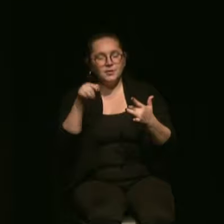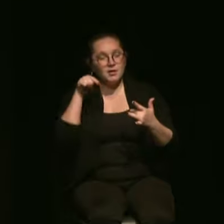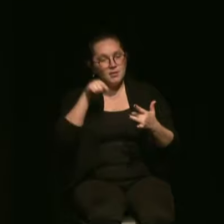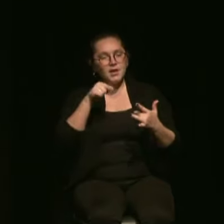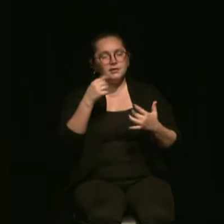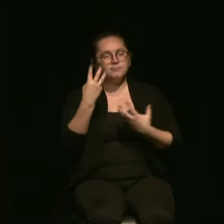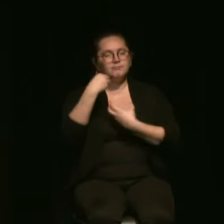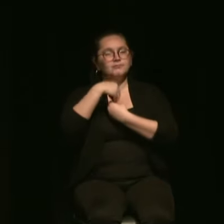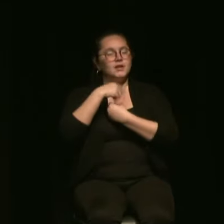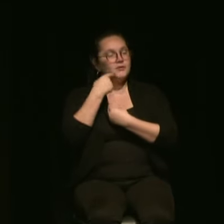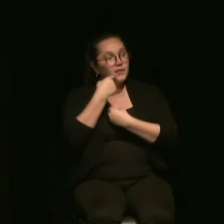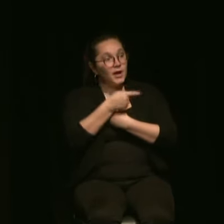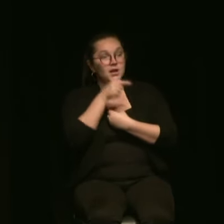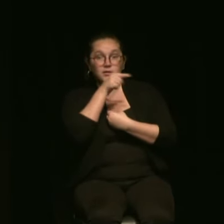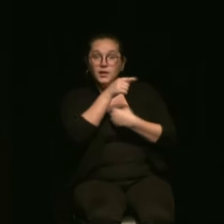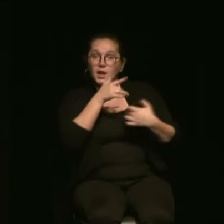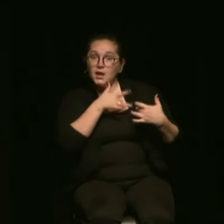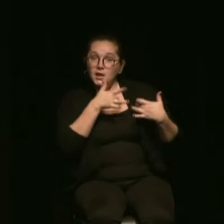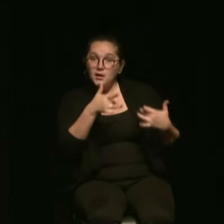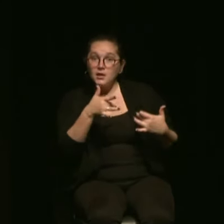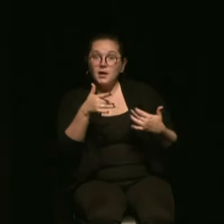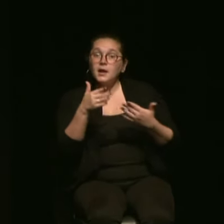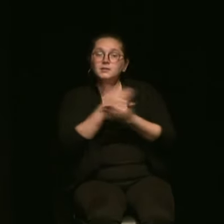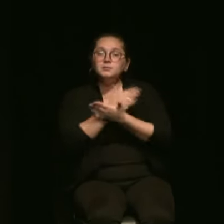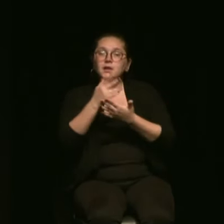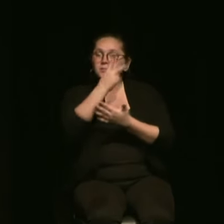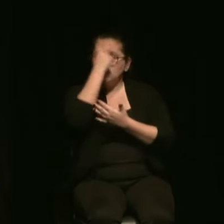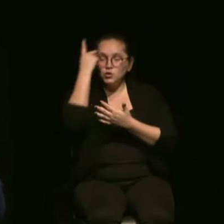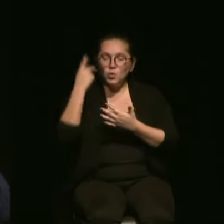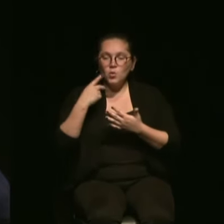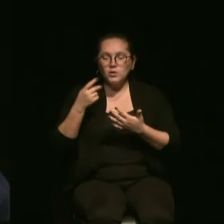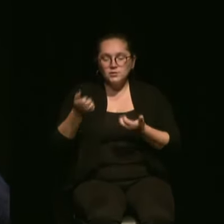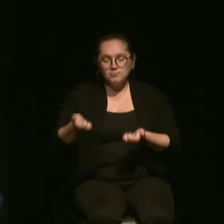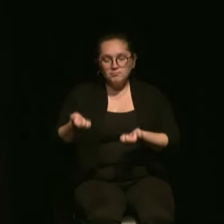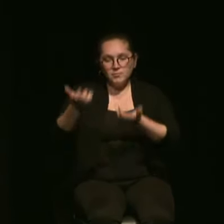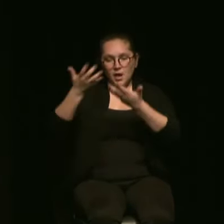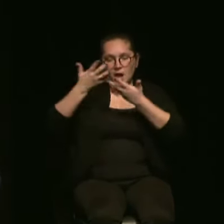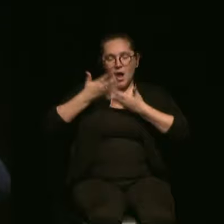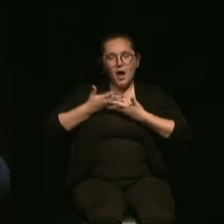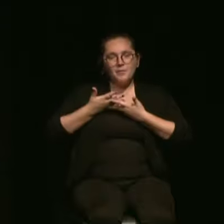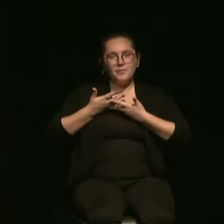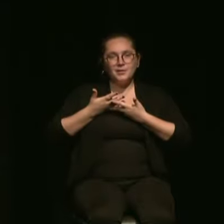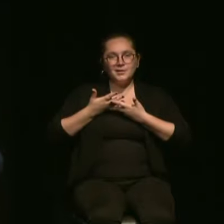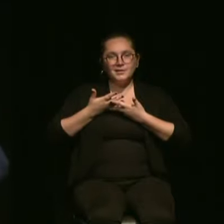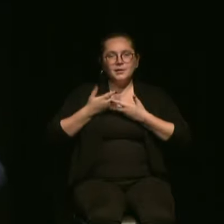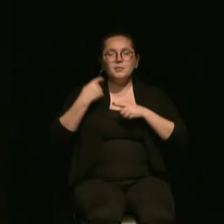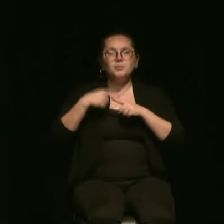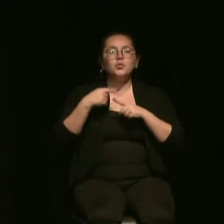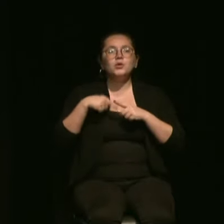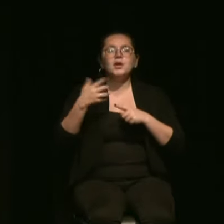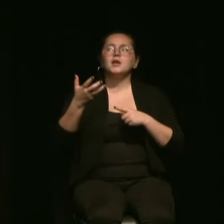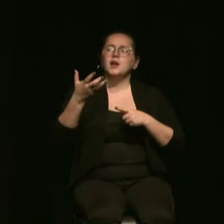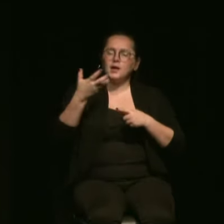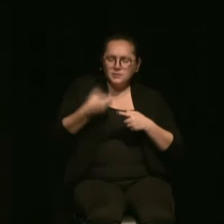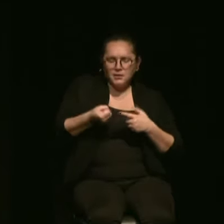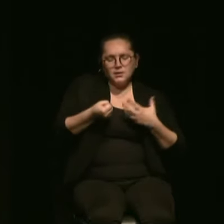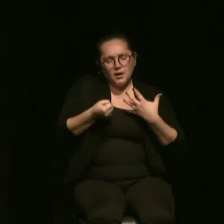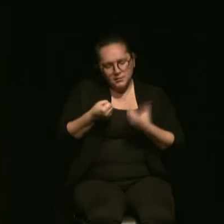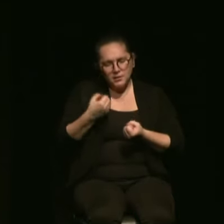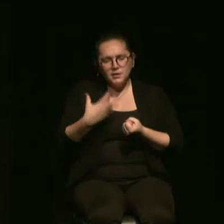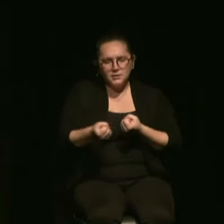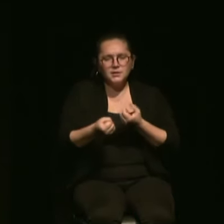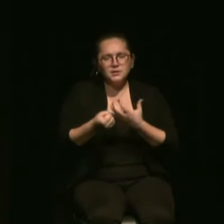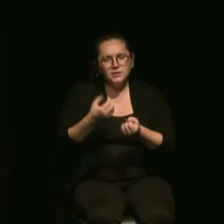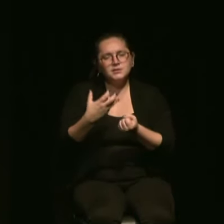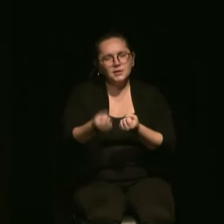disso, porque as pessoas dizem para ele aquilo que nunca disseram para ninguém, porque sabem que ele está vazio e que ele é um vaso que aceita o outro e tal. A gente já